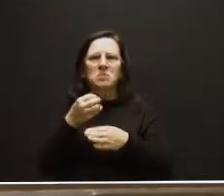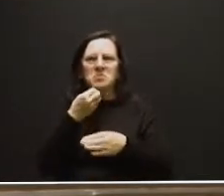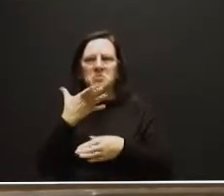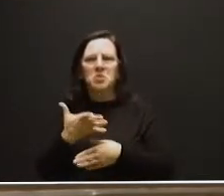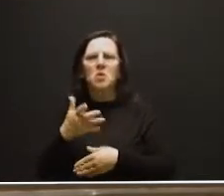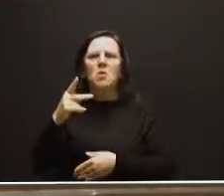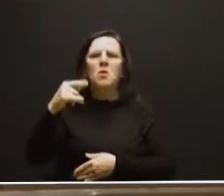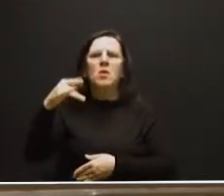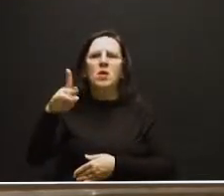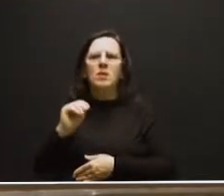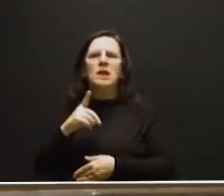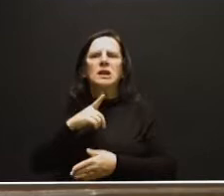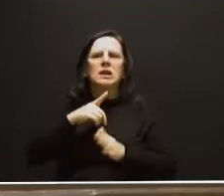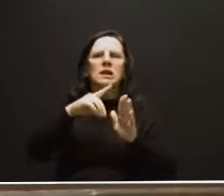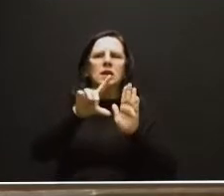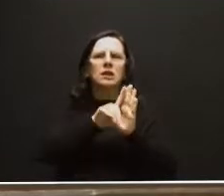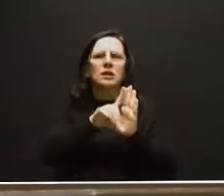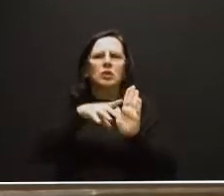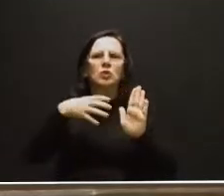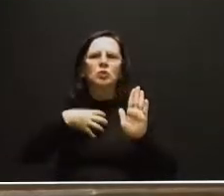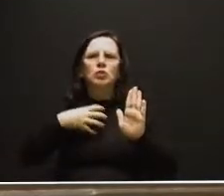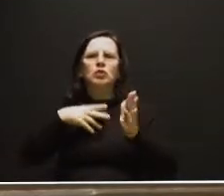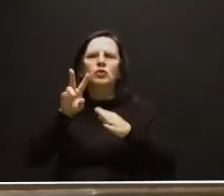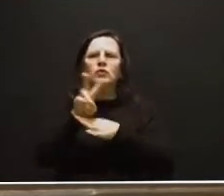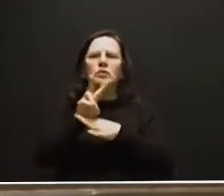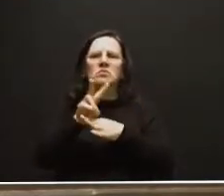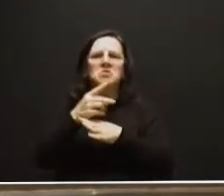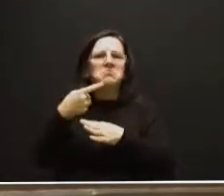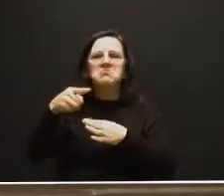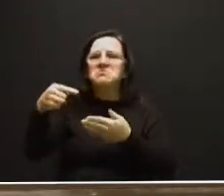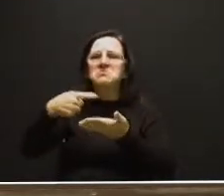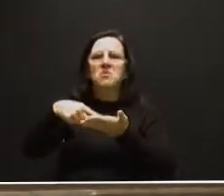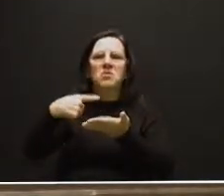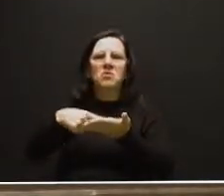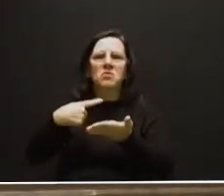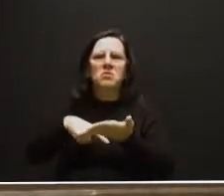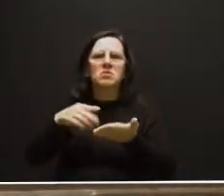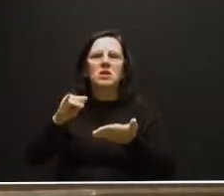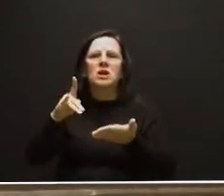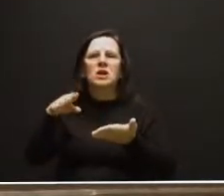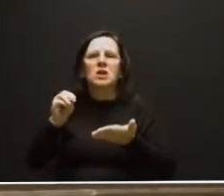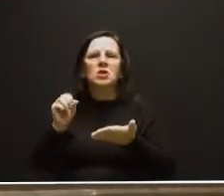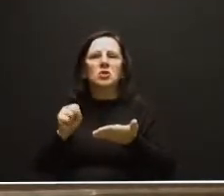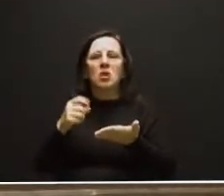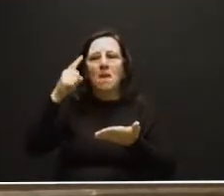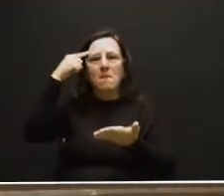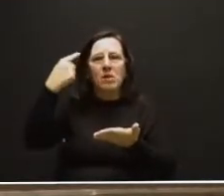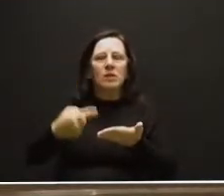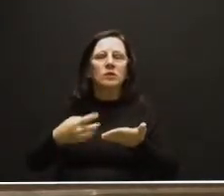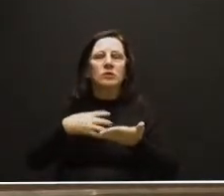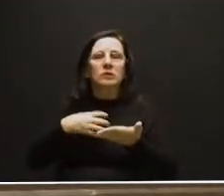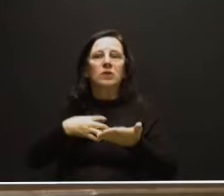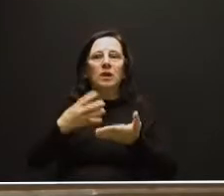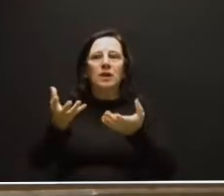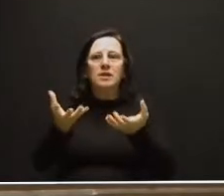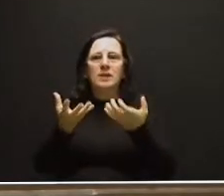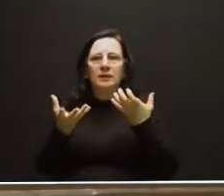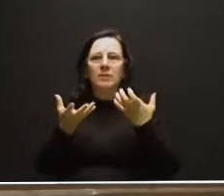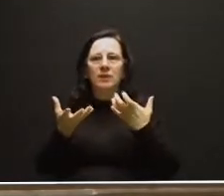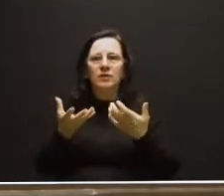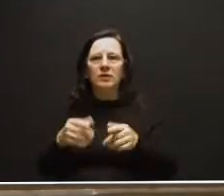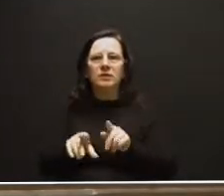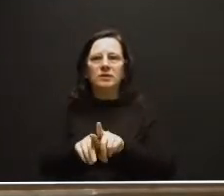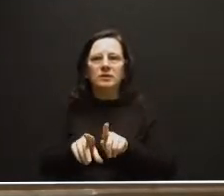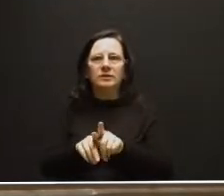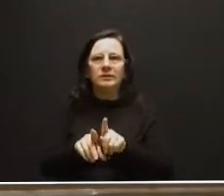existe a lei existe a forma de fiscalizar só que não vou cumprir meus técnicos já fizeram que eu mandei vai ser do jeito que eu quero então não dá